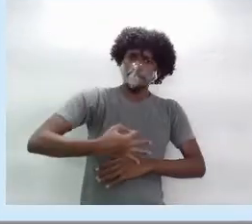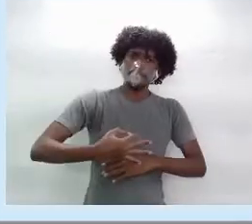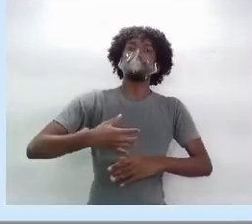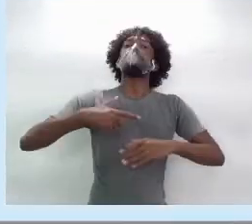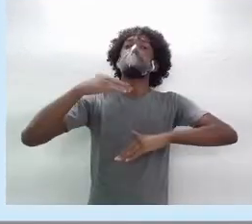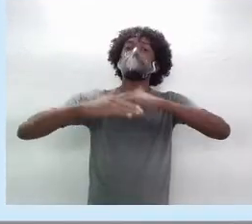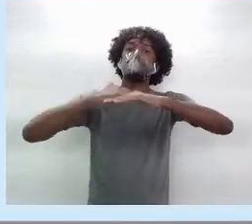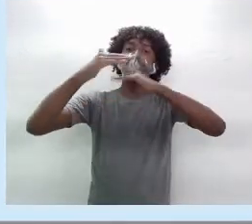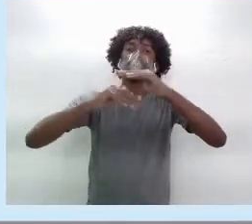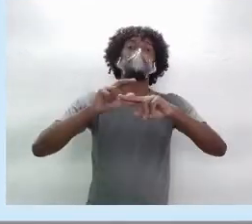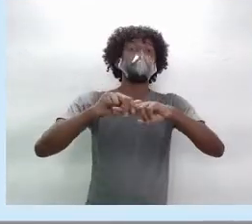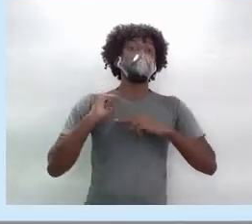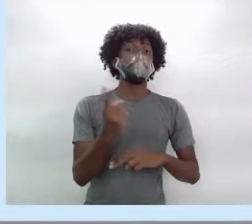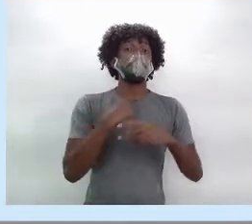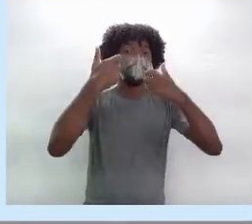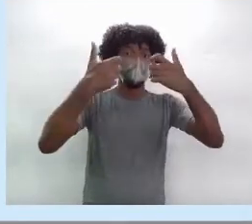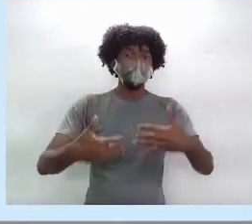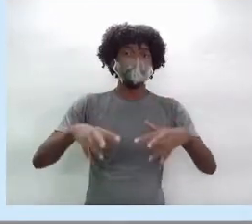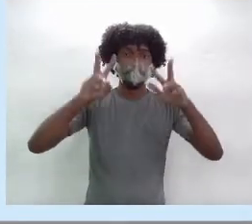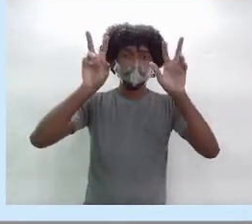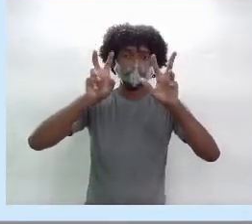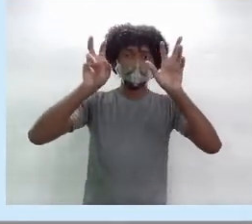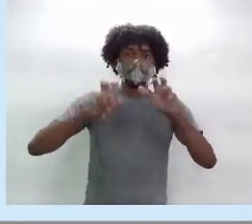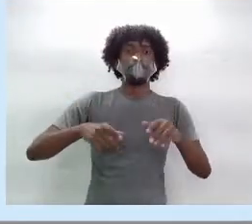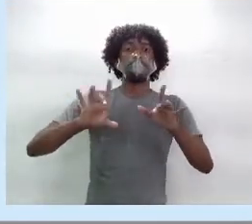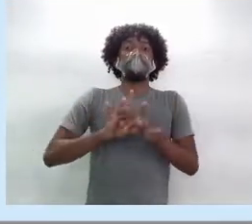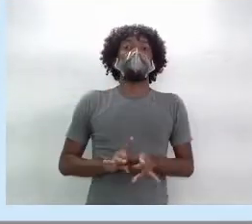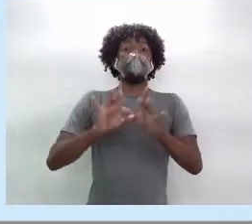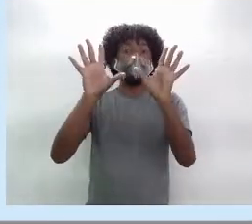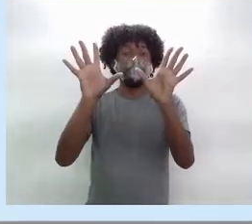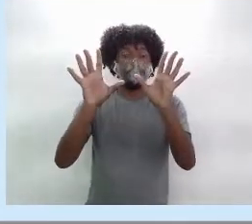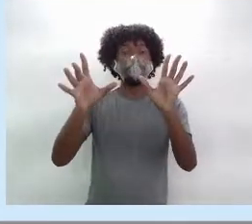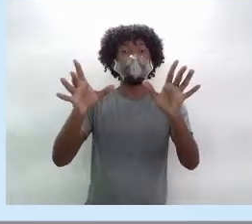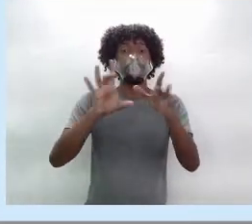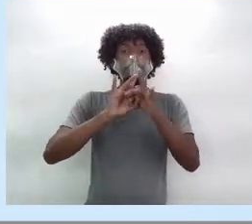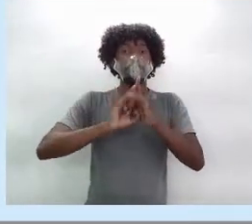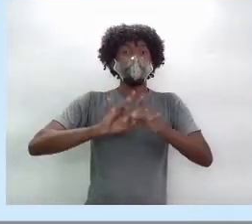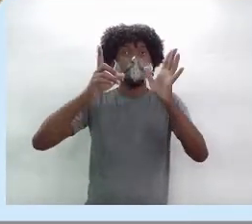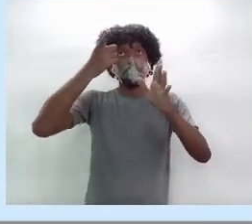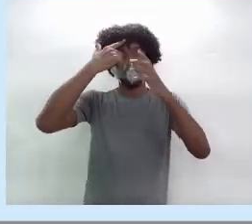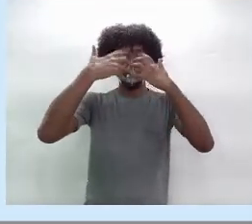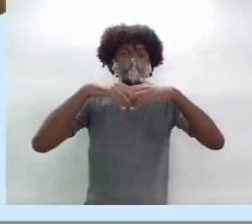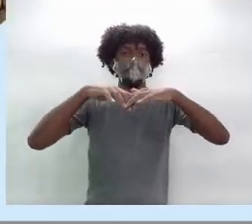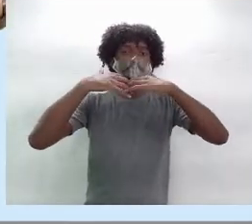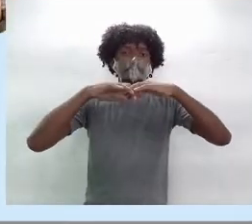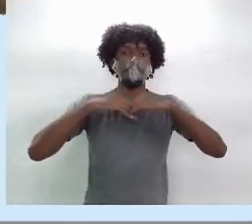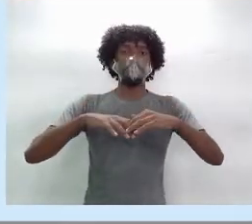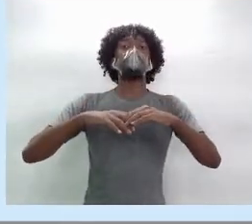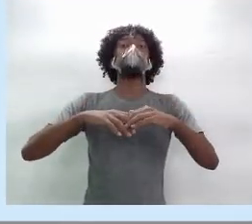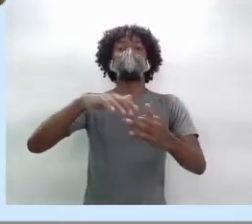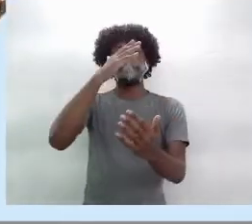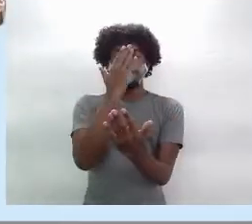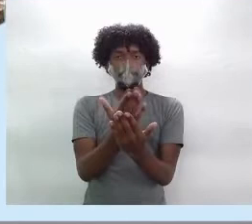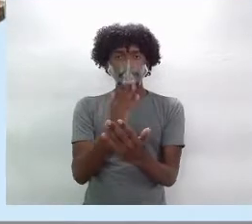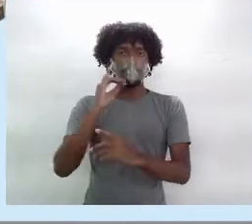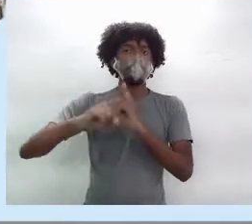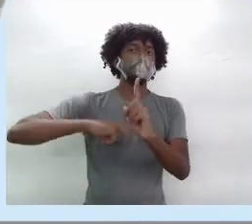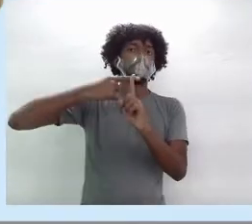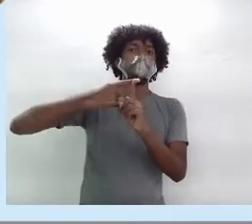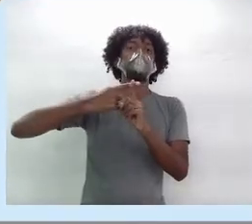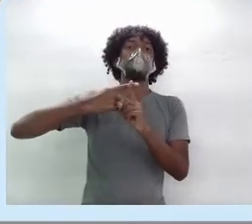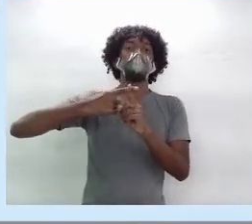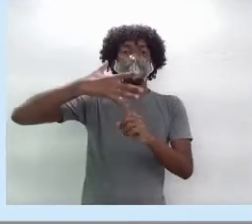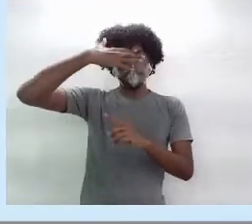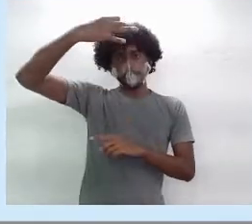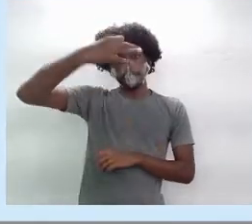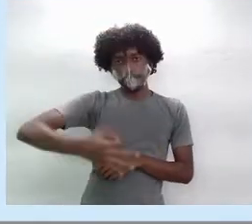vez, nós reforçamos essa questão da liberdade de pensamento, de crenças e convicções.